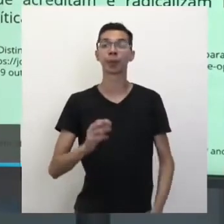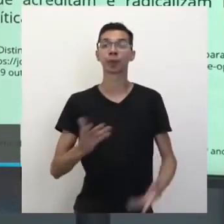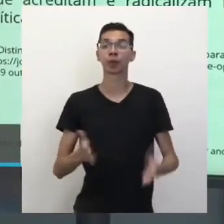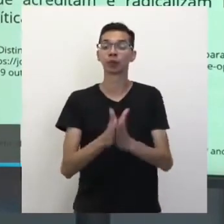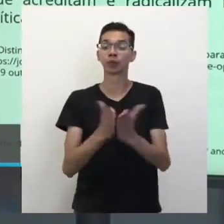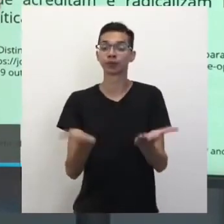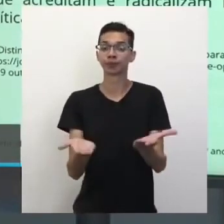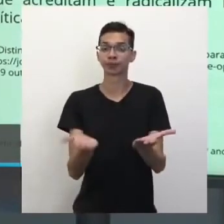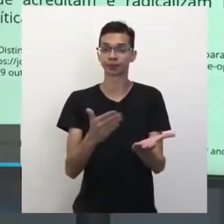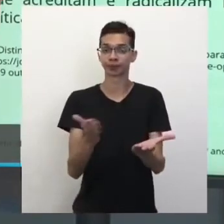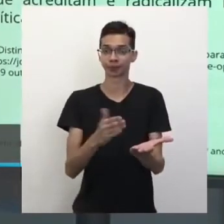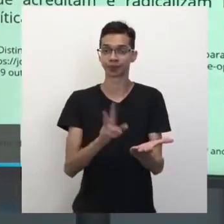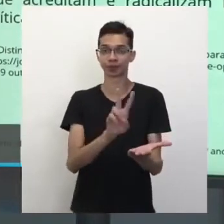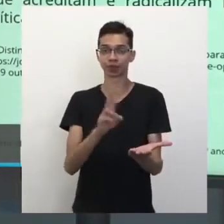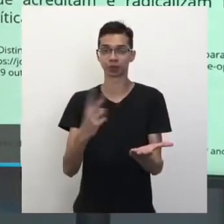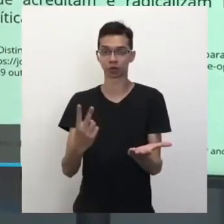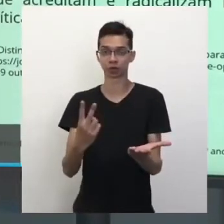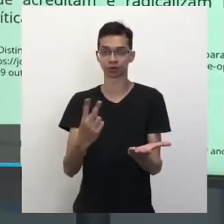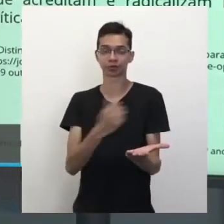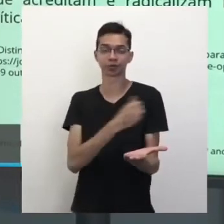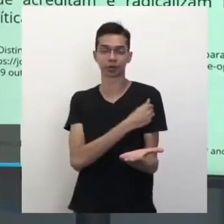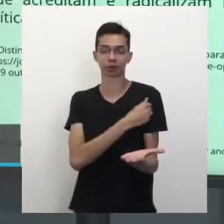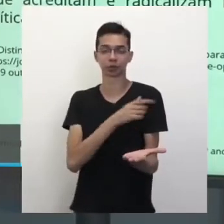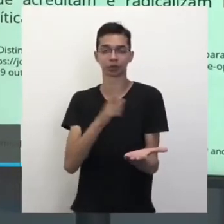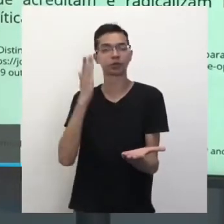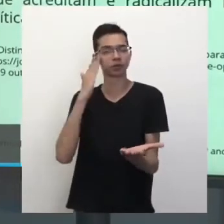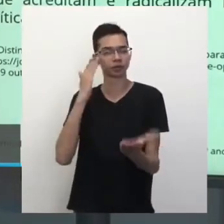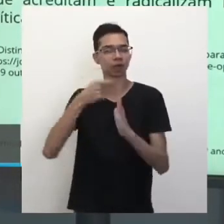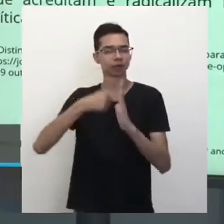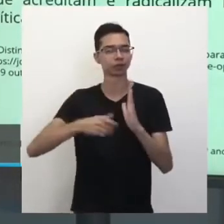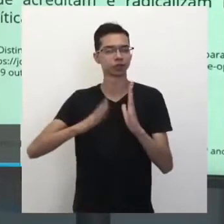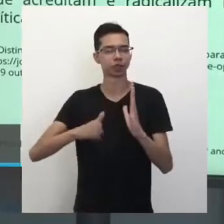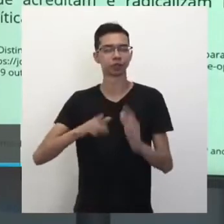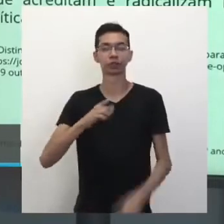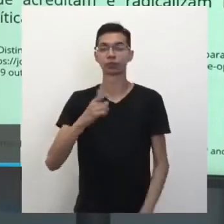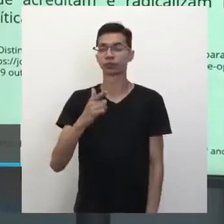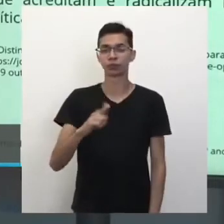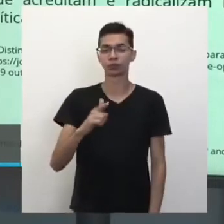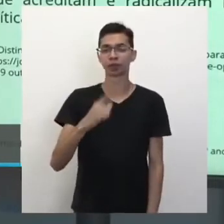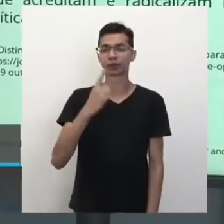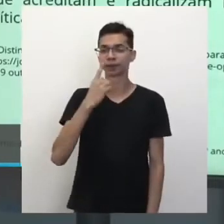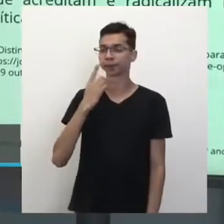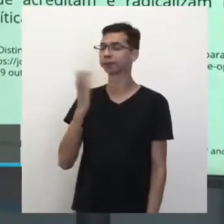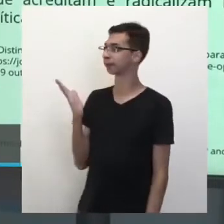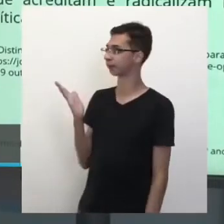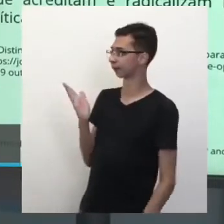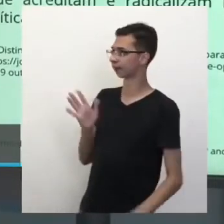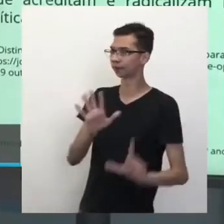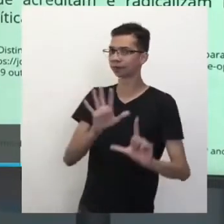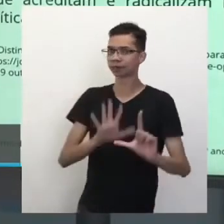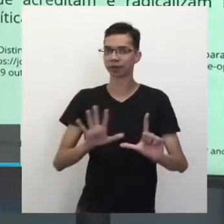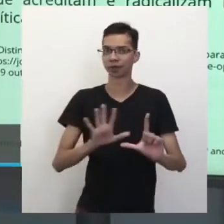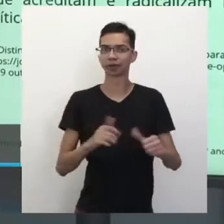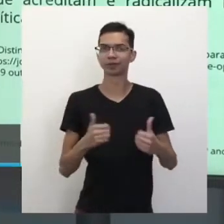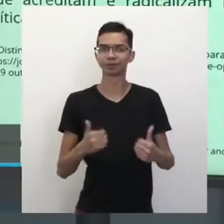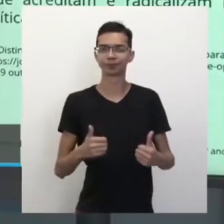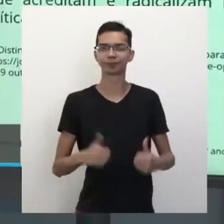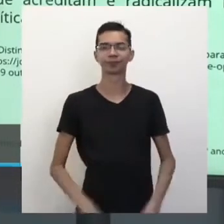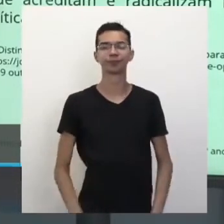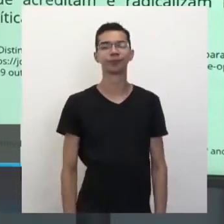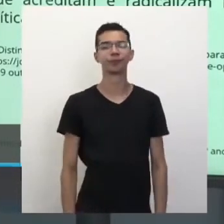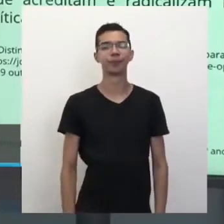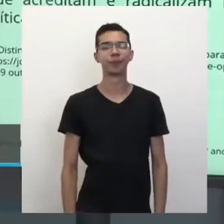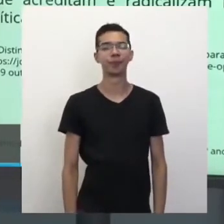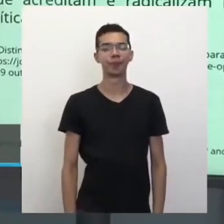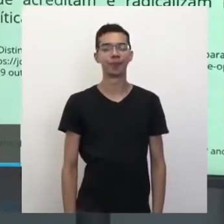a esse texto, e se não tiver, nesse momento, está aqui. Tudo bem? Então, sobre a questão aí da discussão. Aí, então, dessa conferência,